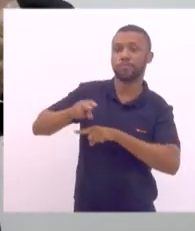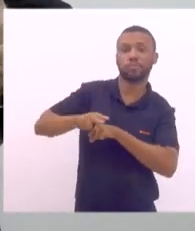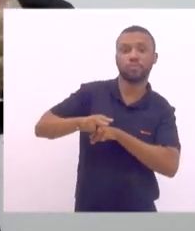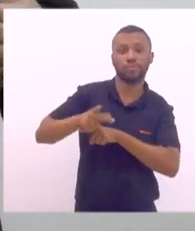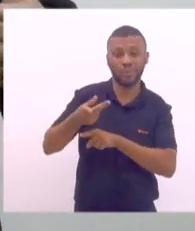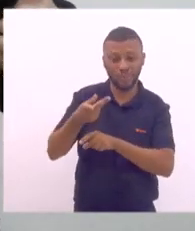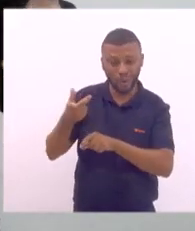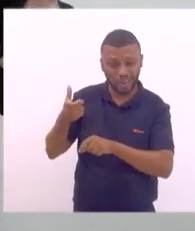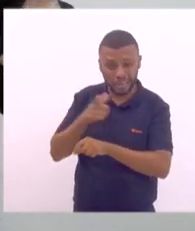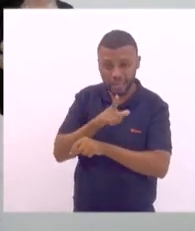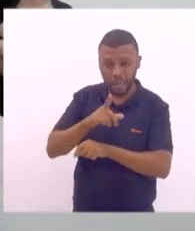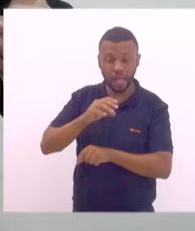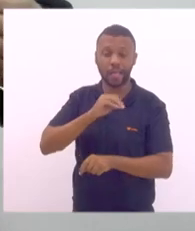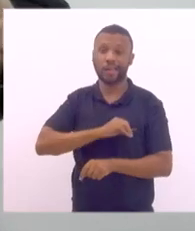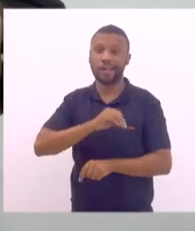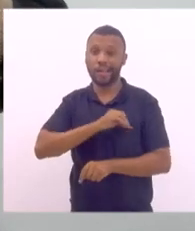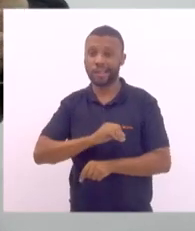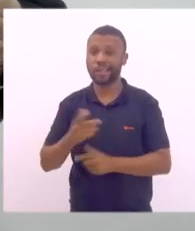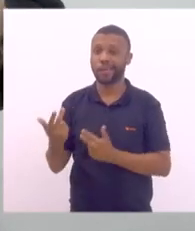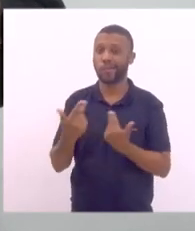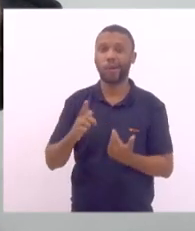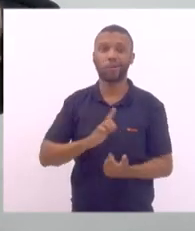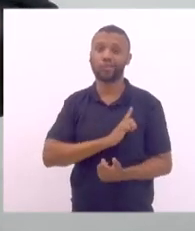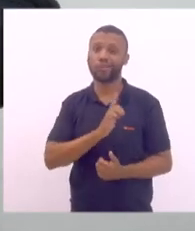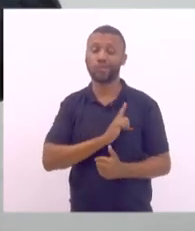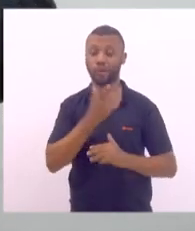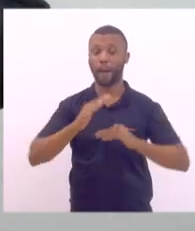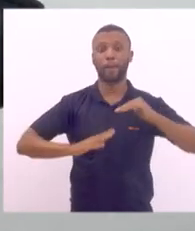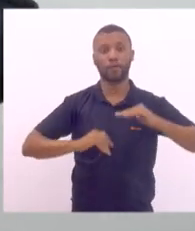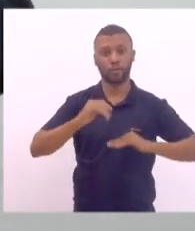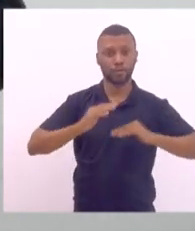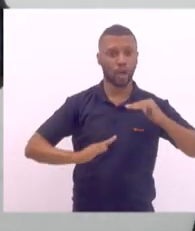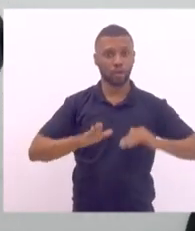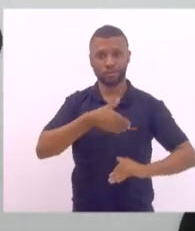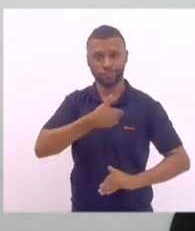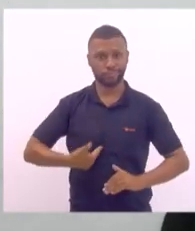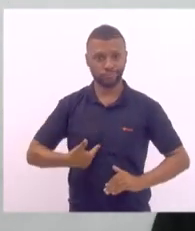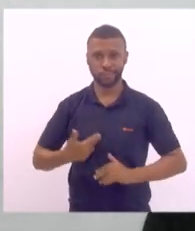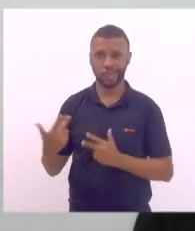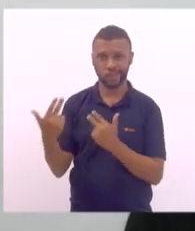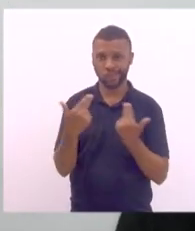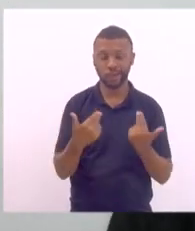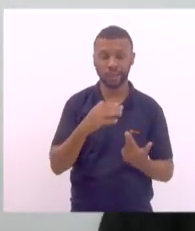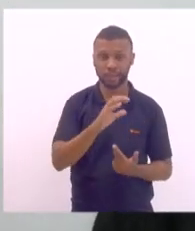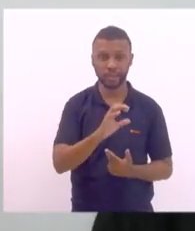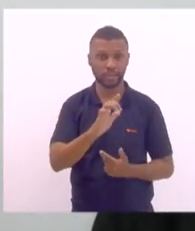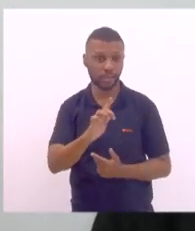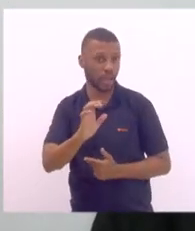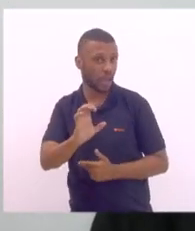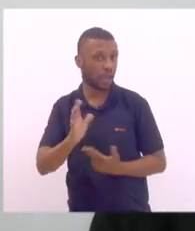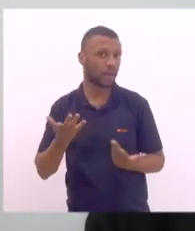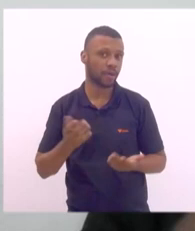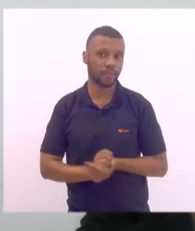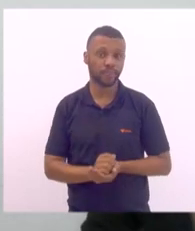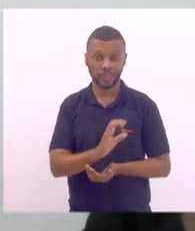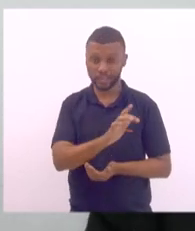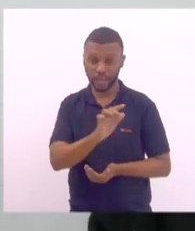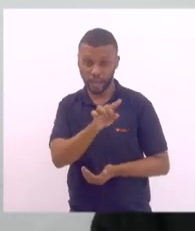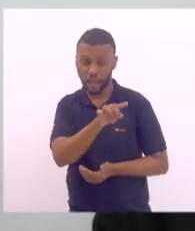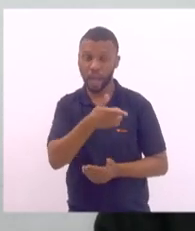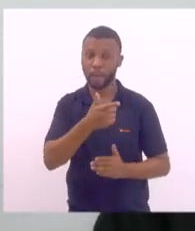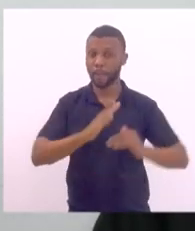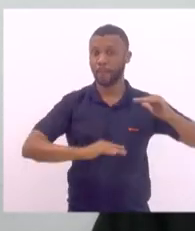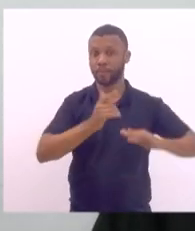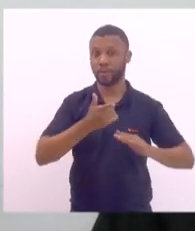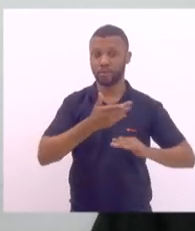entrar ganhando igual aos gestores, que não é uma carreira de Estado, como é a carreira da controladoria. A carreira da controladoria é uma carreira de Estado e os gestores é uma